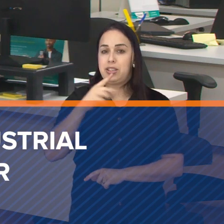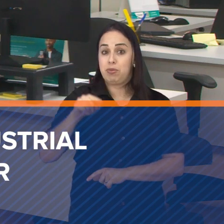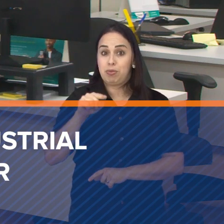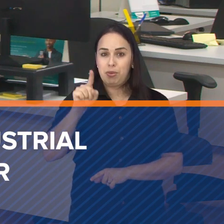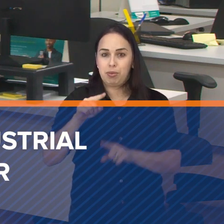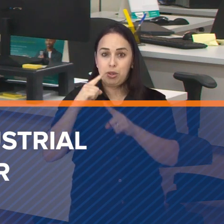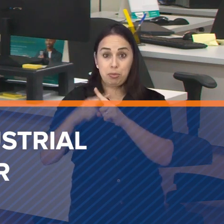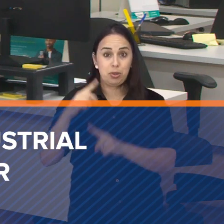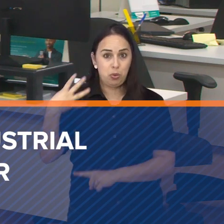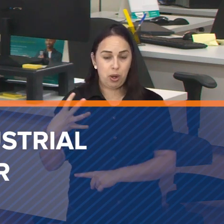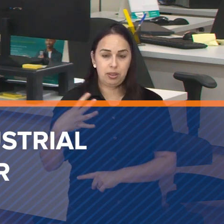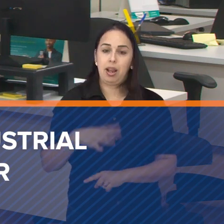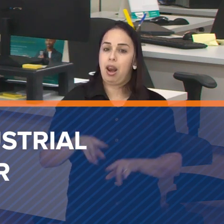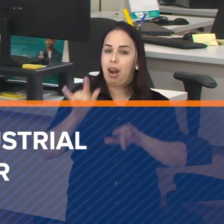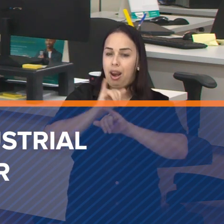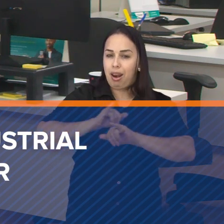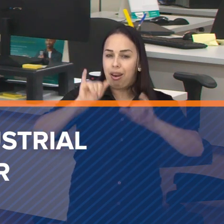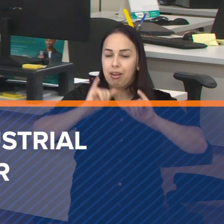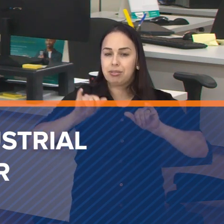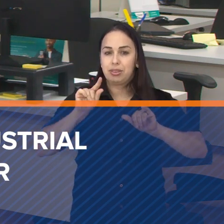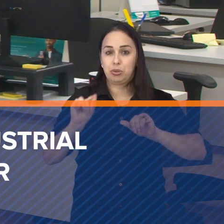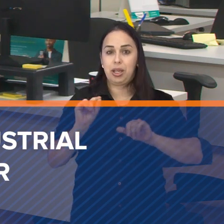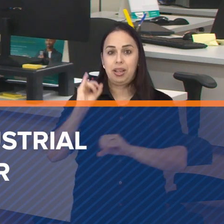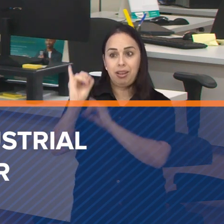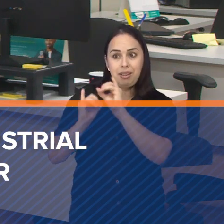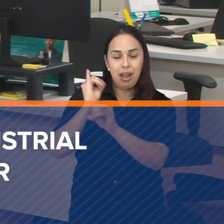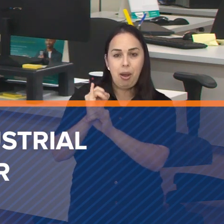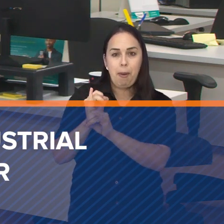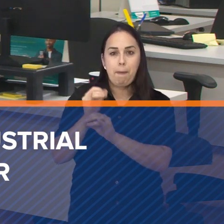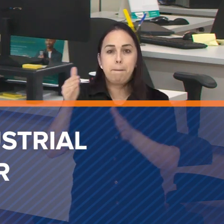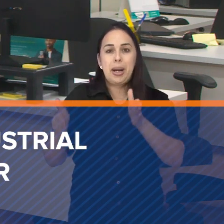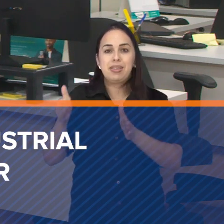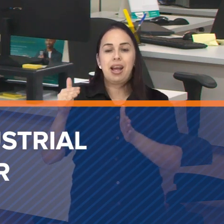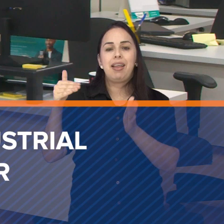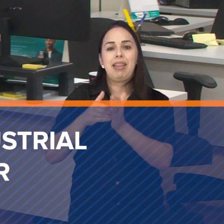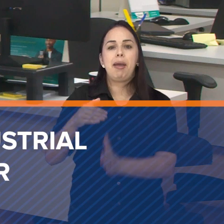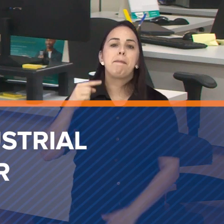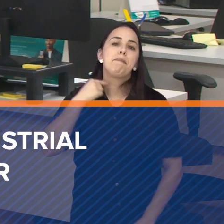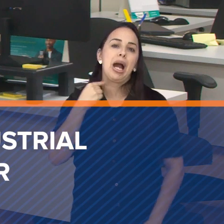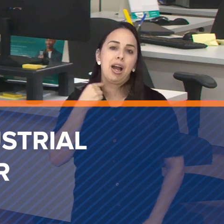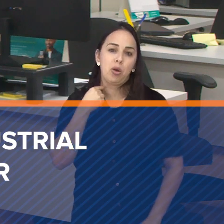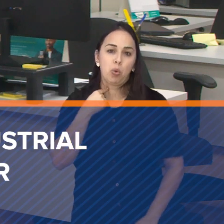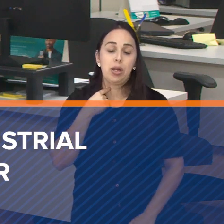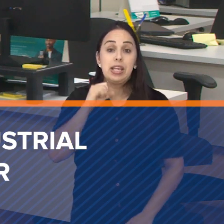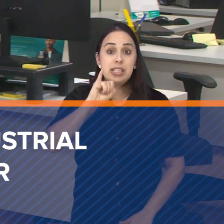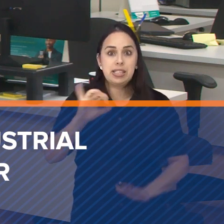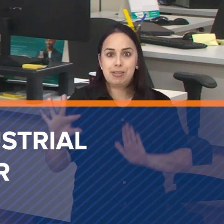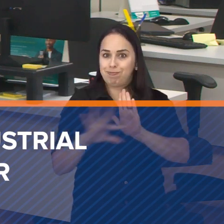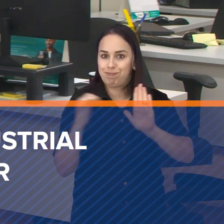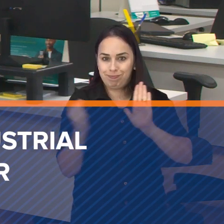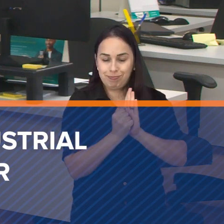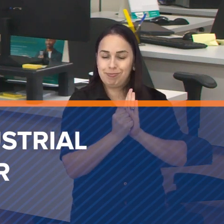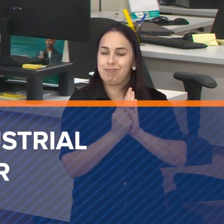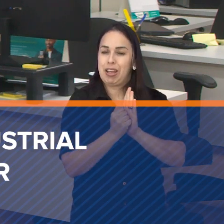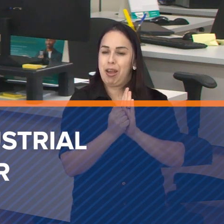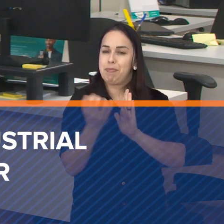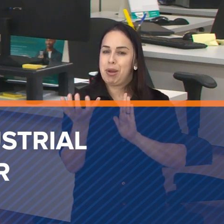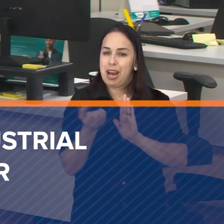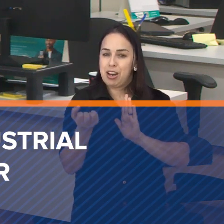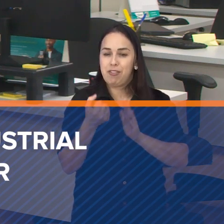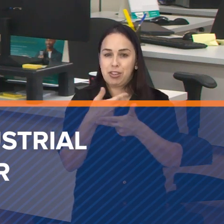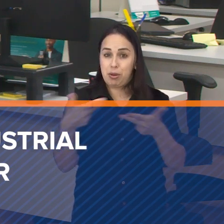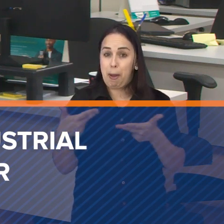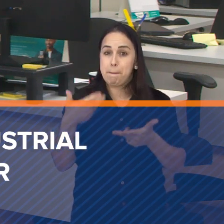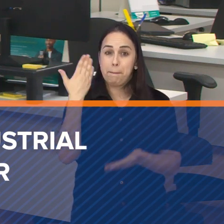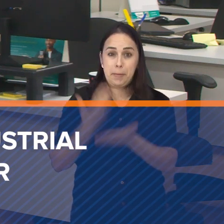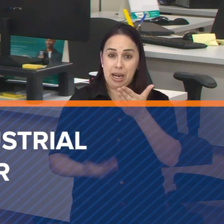3x4 recente. Só reforçando que pela internet o prazo é até o fim de maio. Quem deixar de se inscrever pode perder